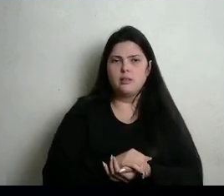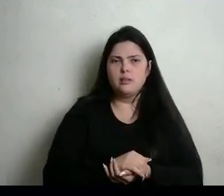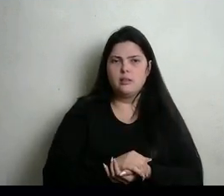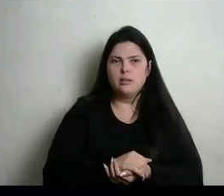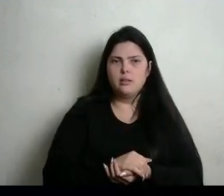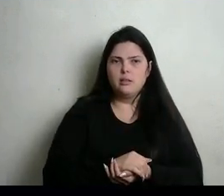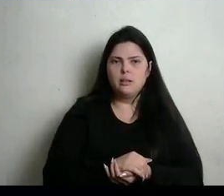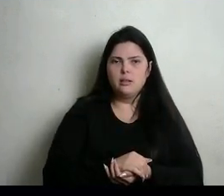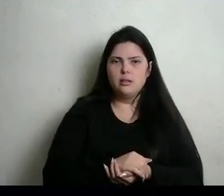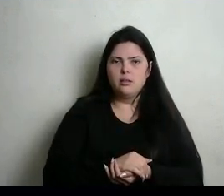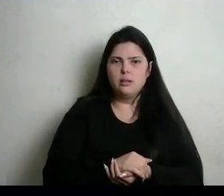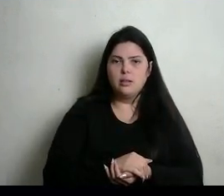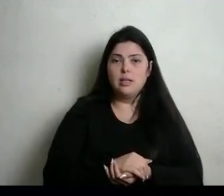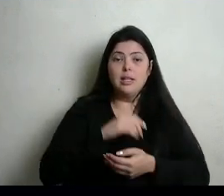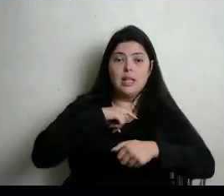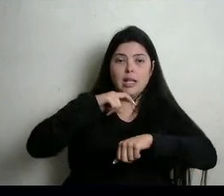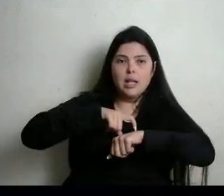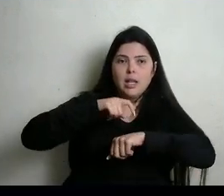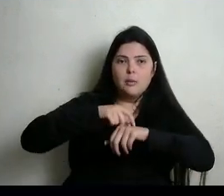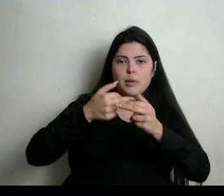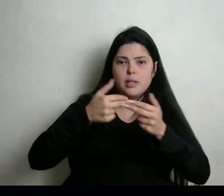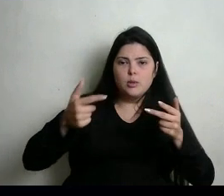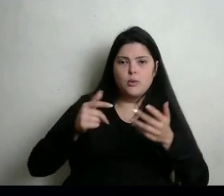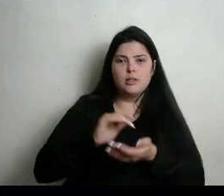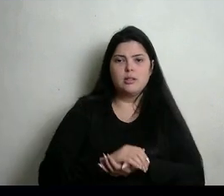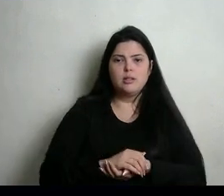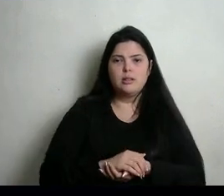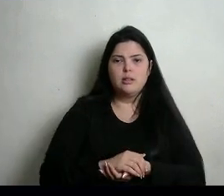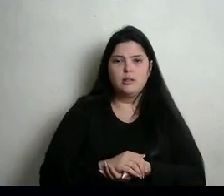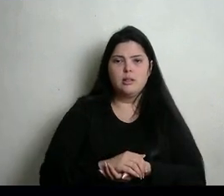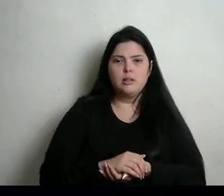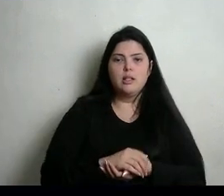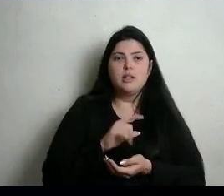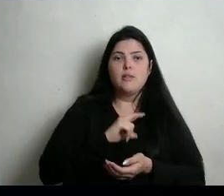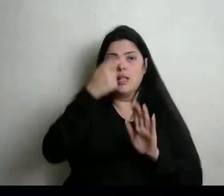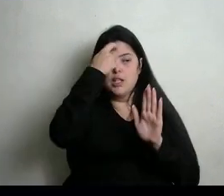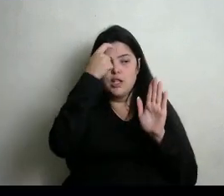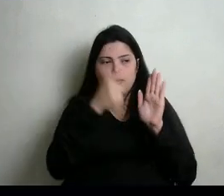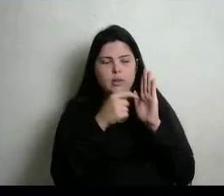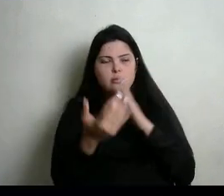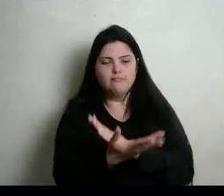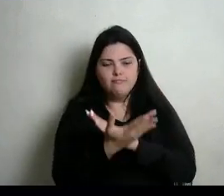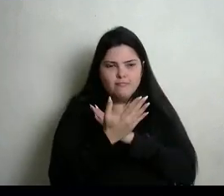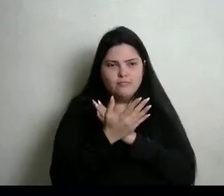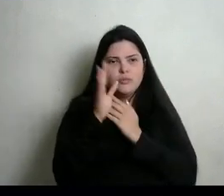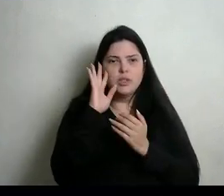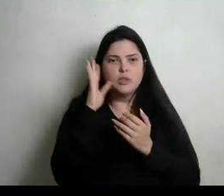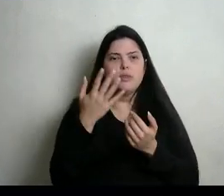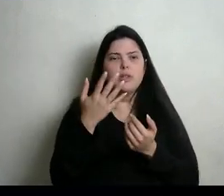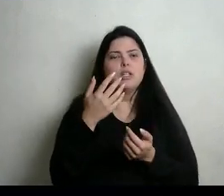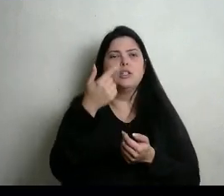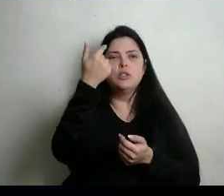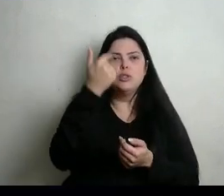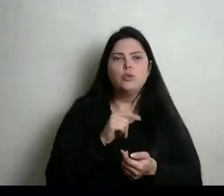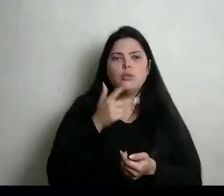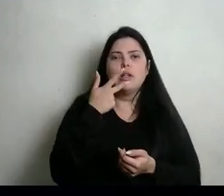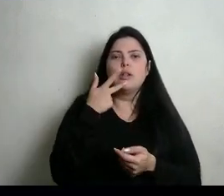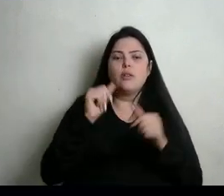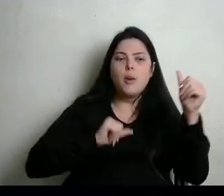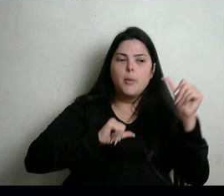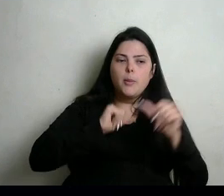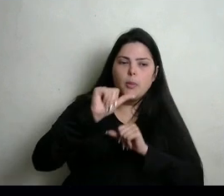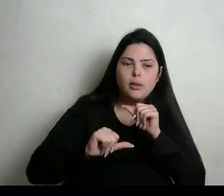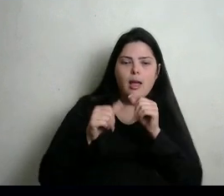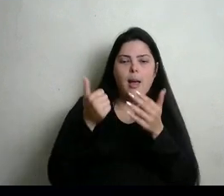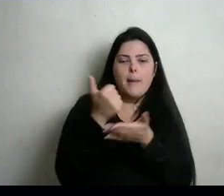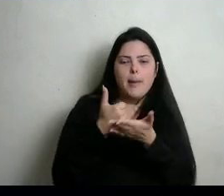ter tempo para isso? Se a gente tiver uma IA que possa nos ajudar com isso. De novo, não é que ela vai refatorar toda a nossa base de